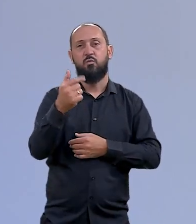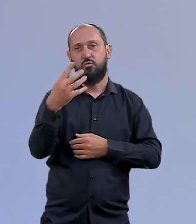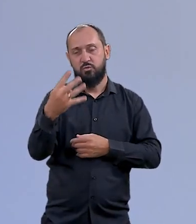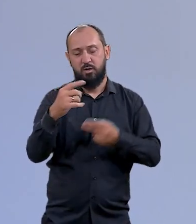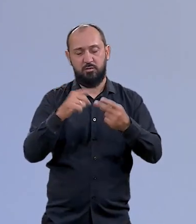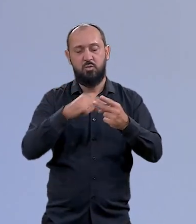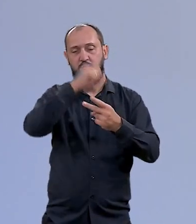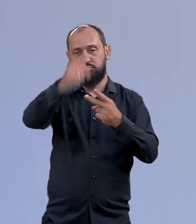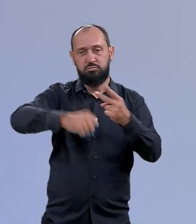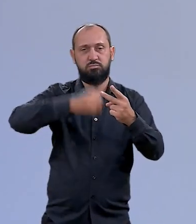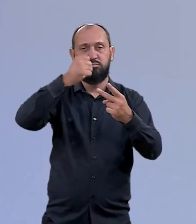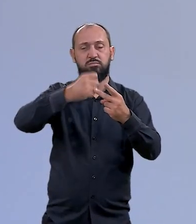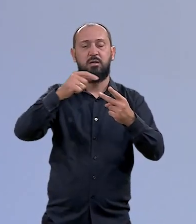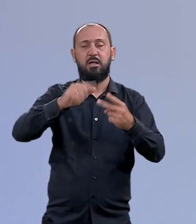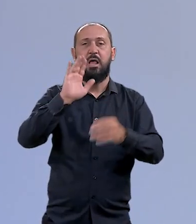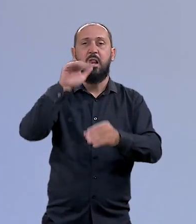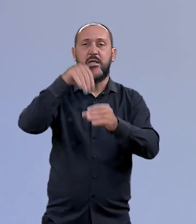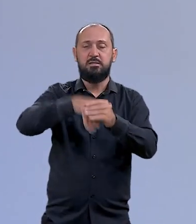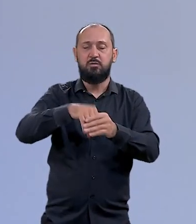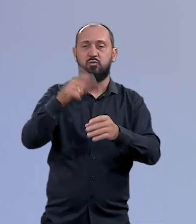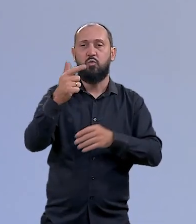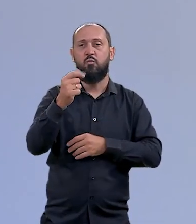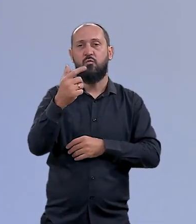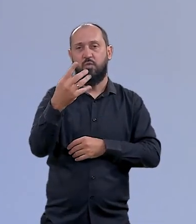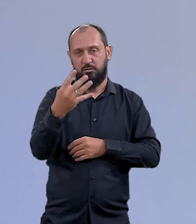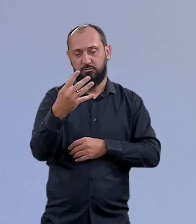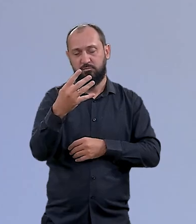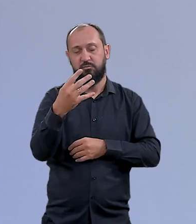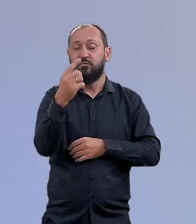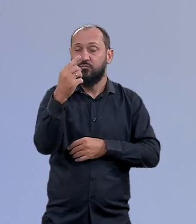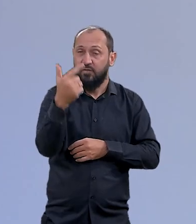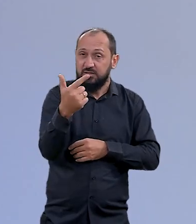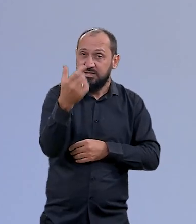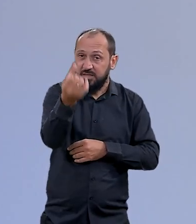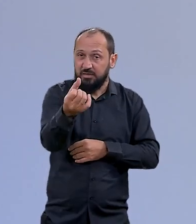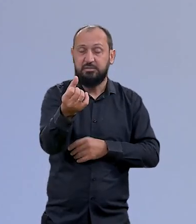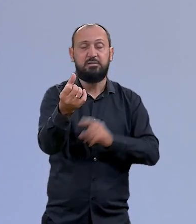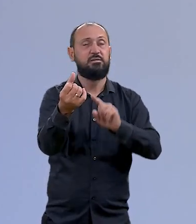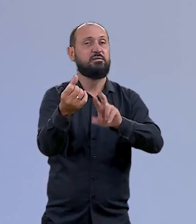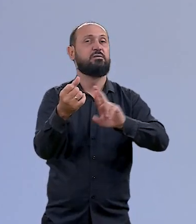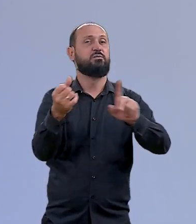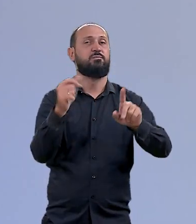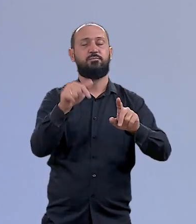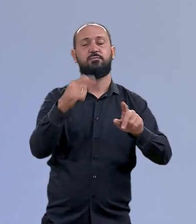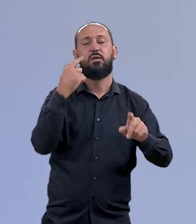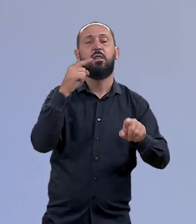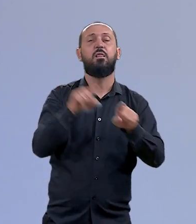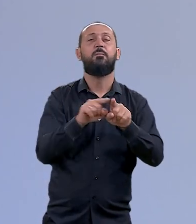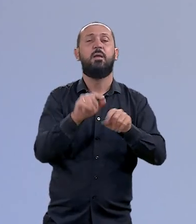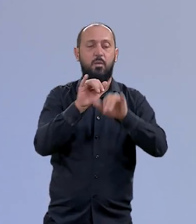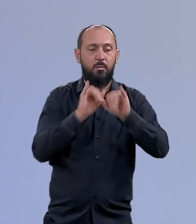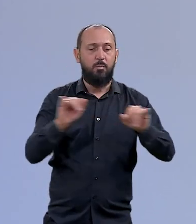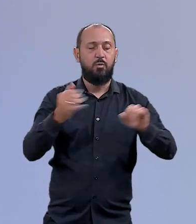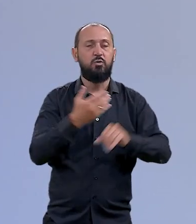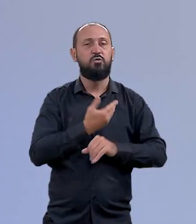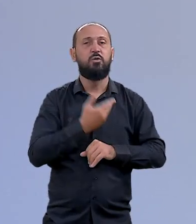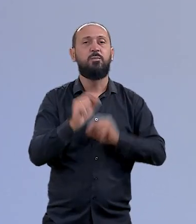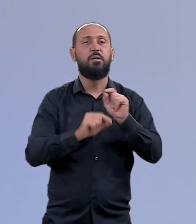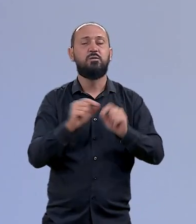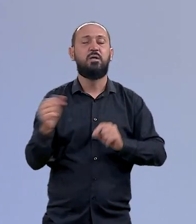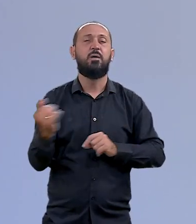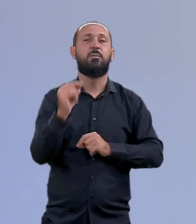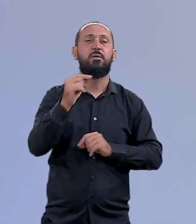futura eleição em 2026, e digo para todos os colegas, digo principalmente para a sociedade, a importância